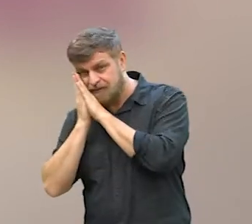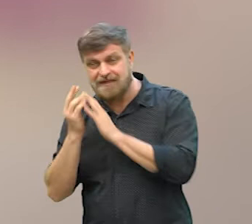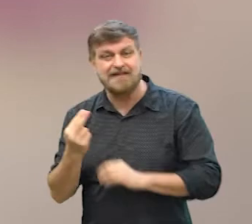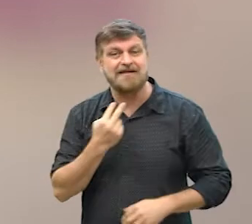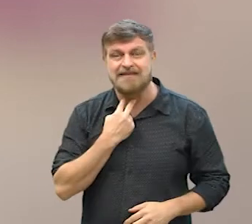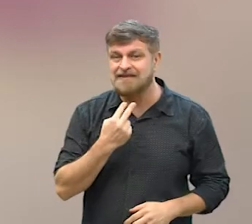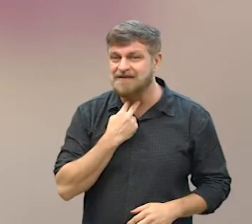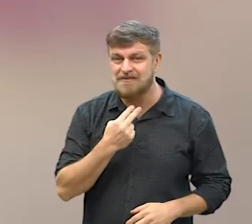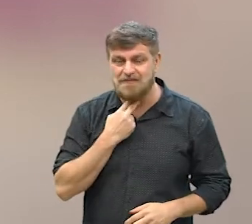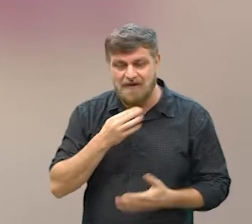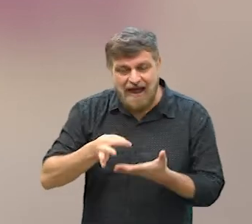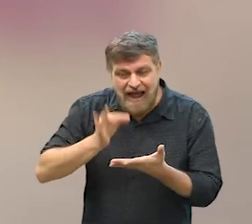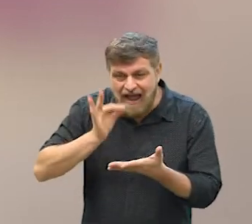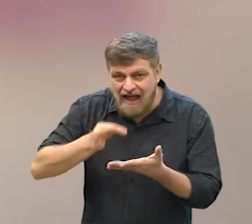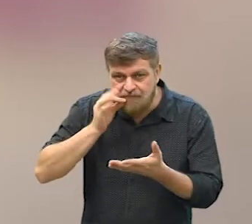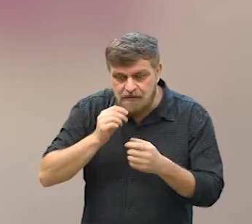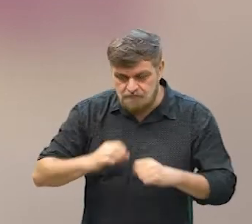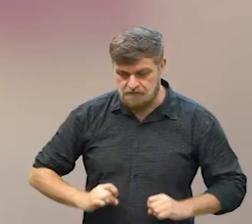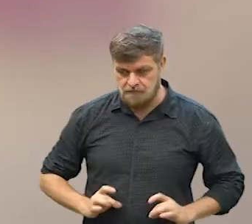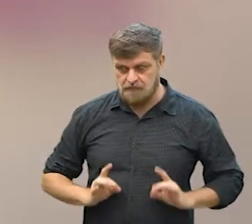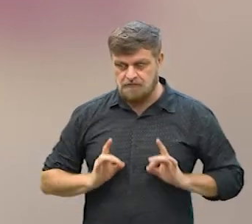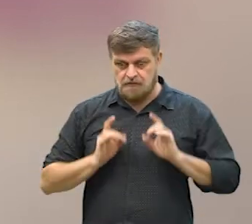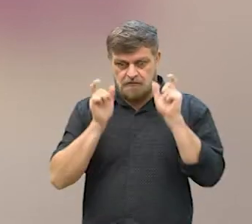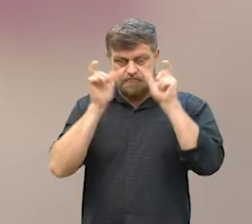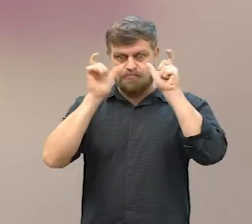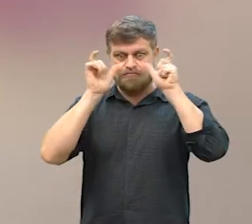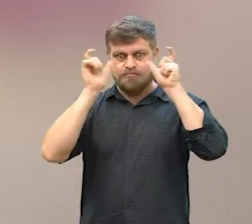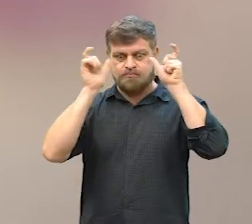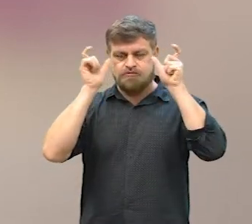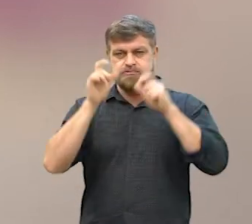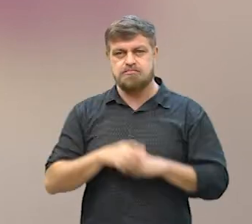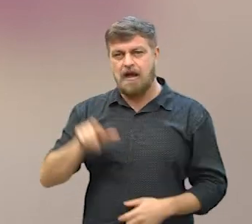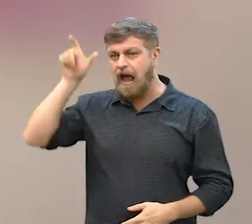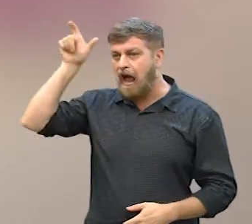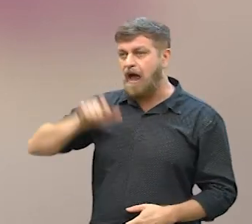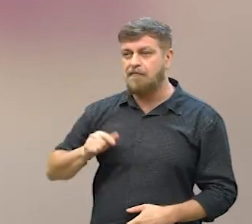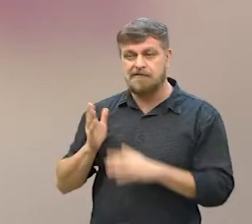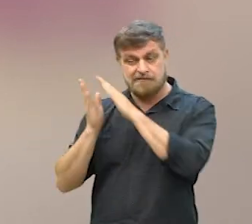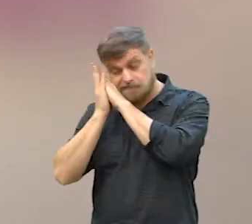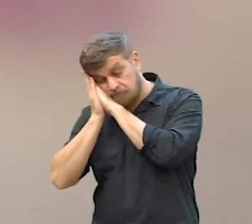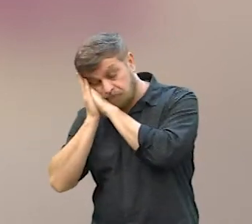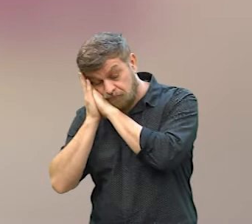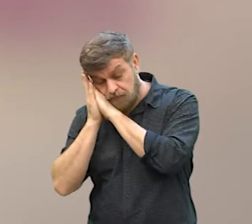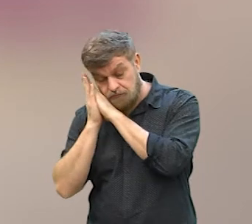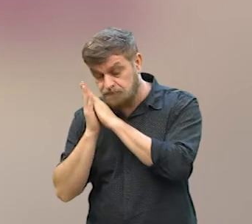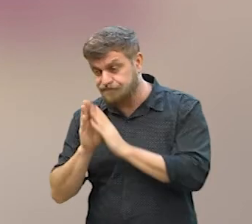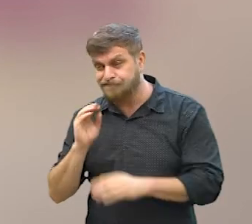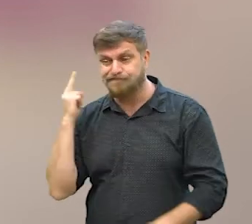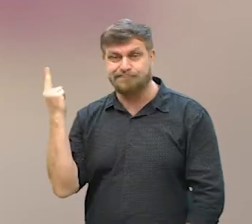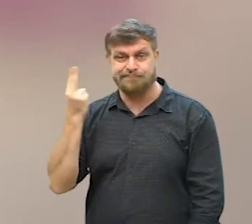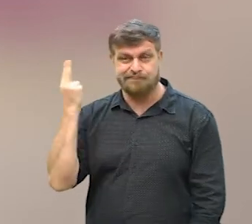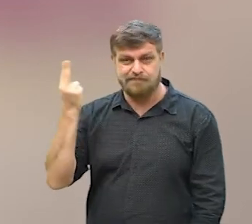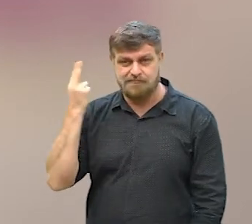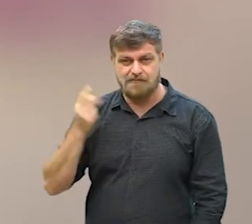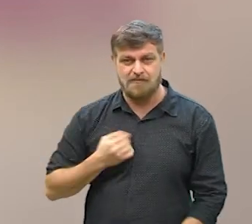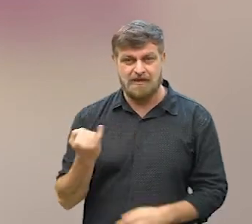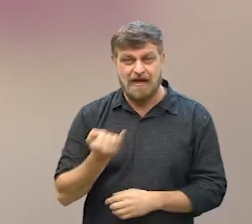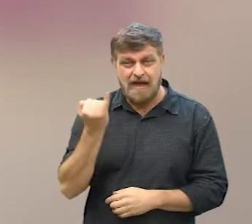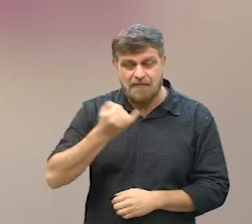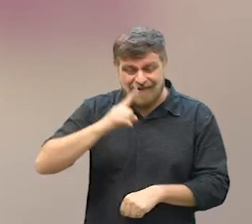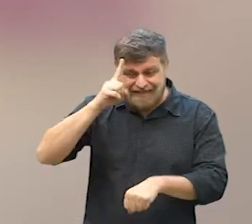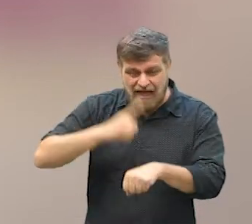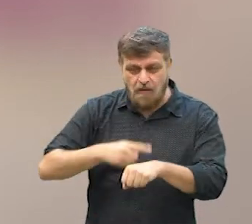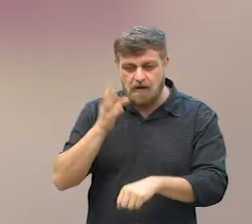seja, da tarde para a noite, porque isso pode te trazer um estímulo e fazer com que atrapalhe o seu período de sono. Importante que